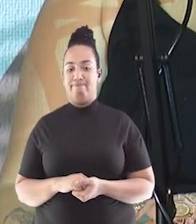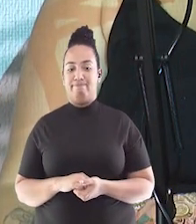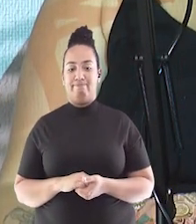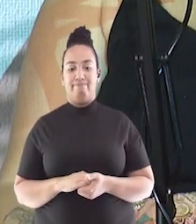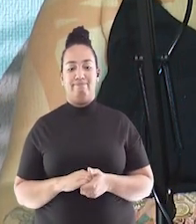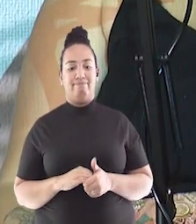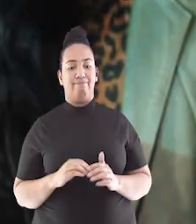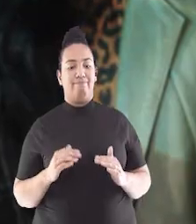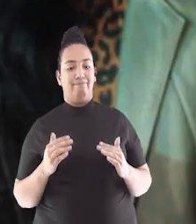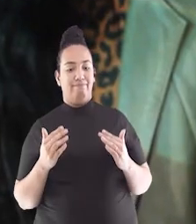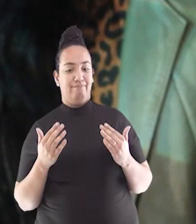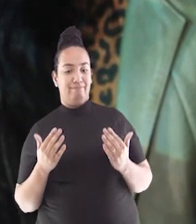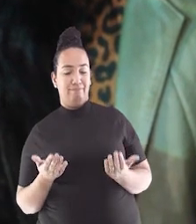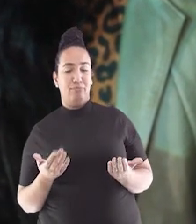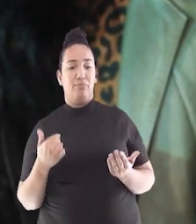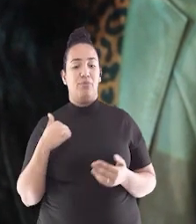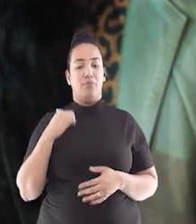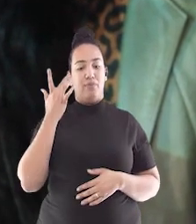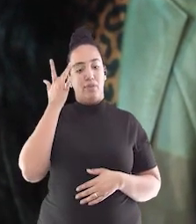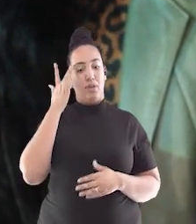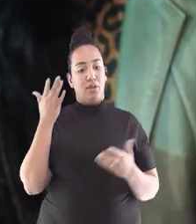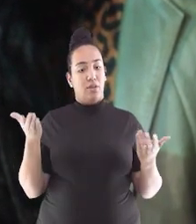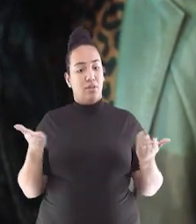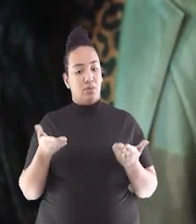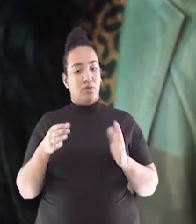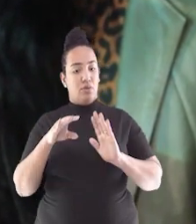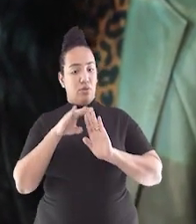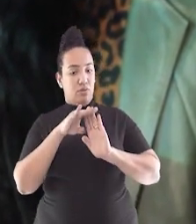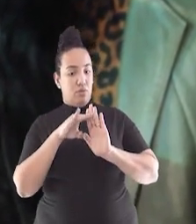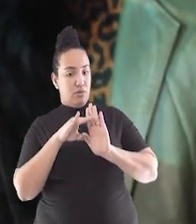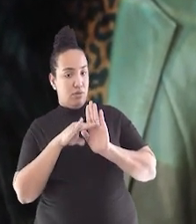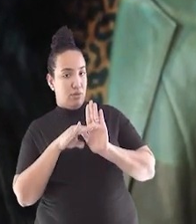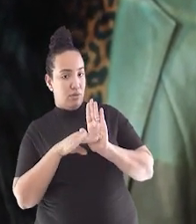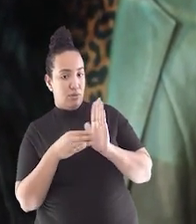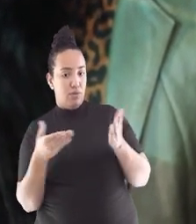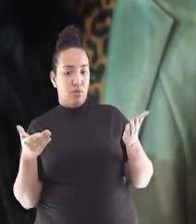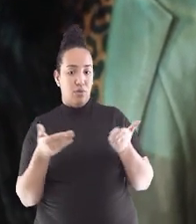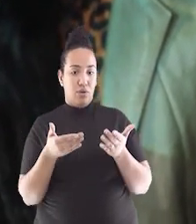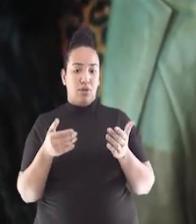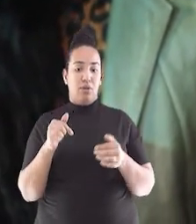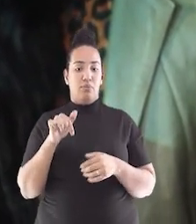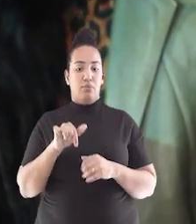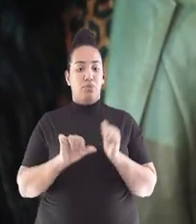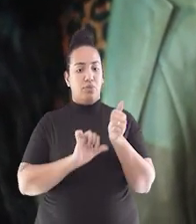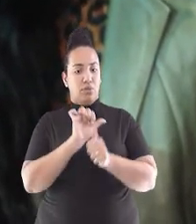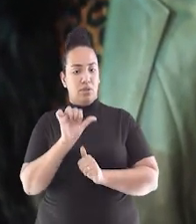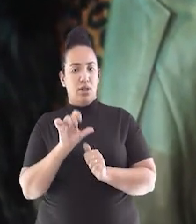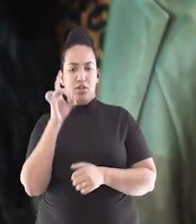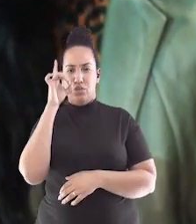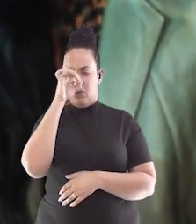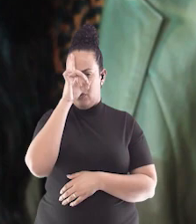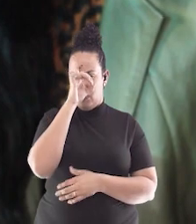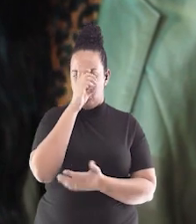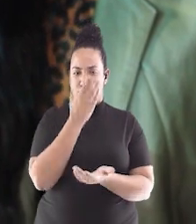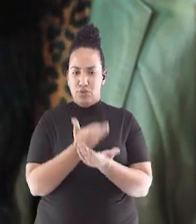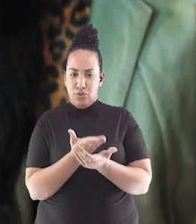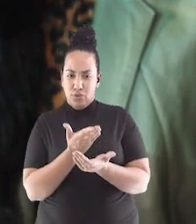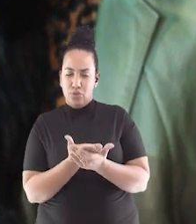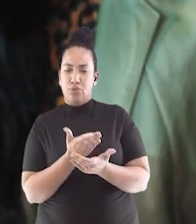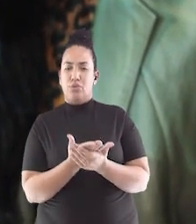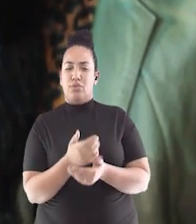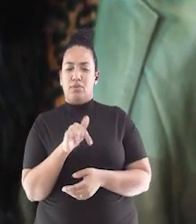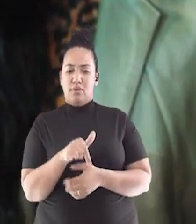Eu acho que pra mudar a rotina agora tá muito difícil, porque os estudos estão muito pesados. Os estudos? A dedicação